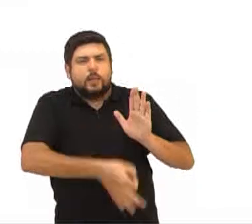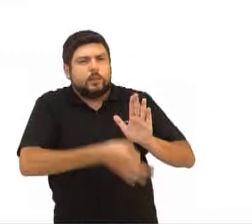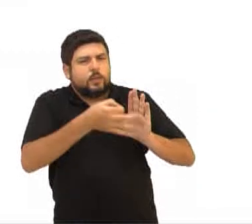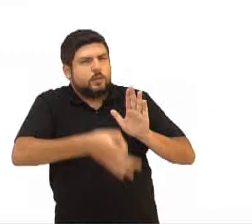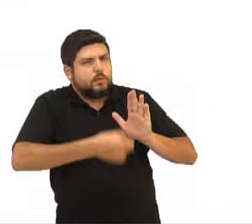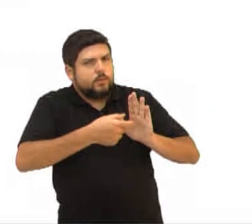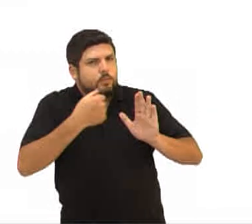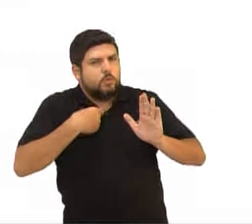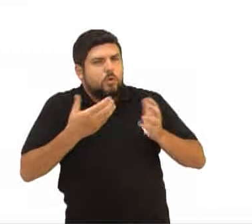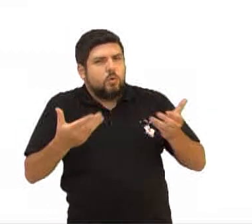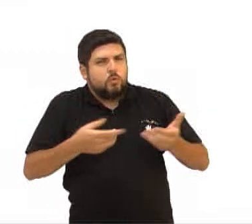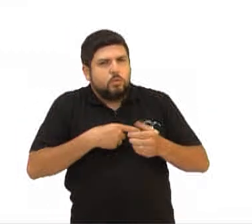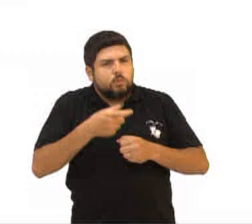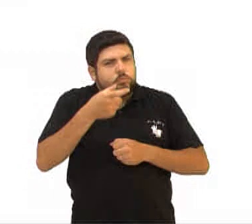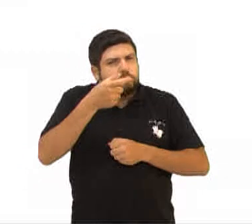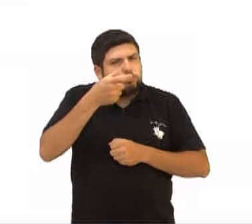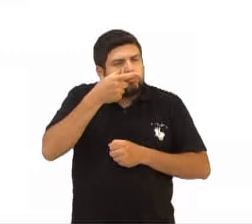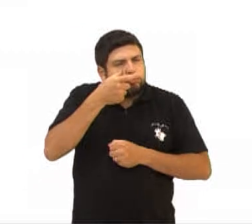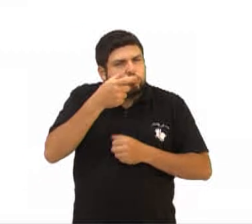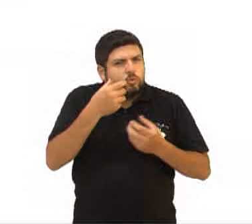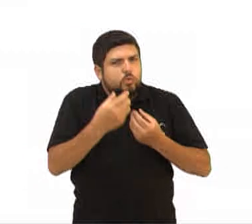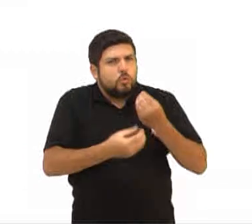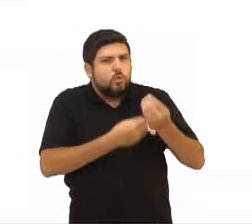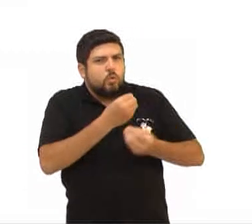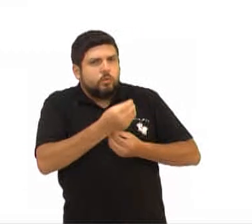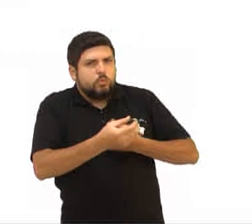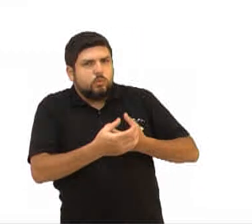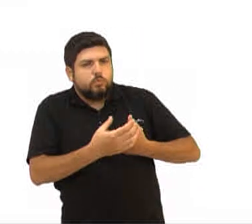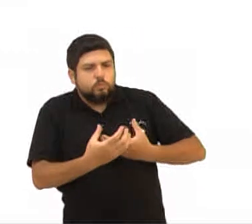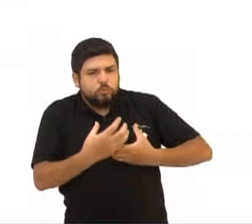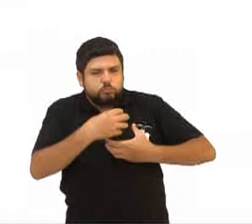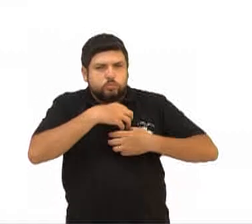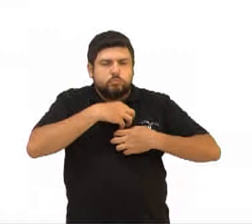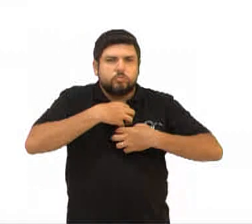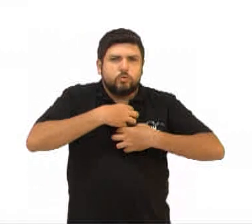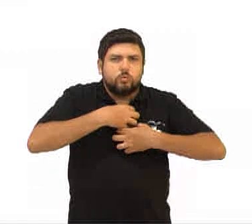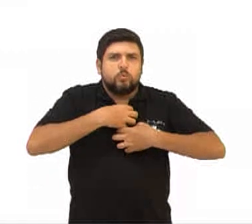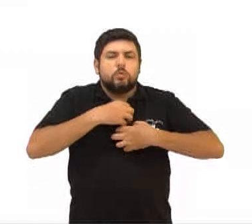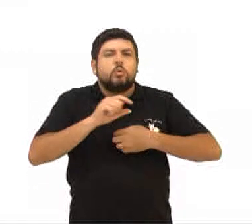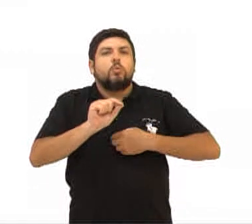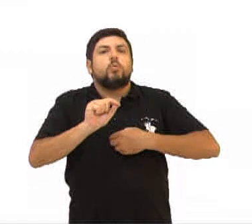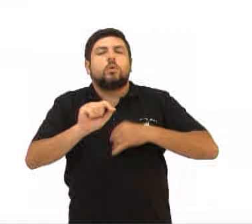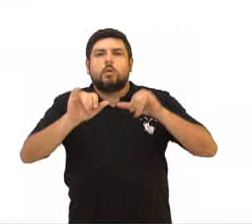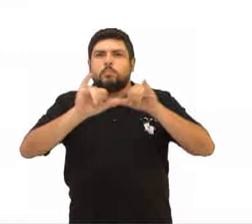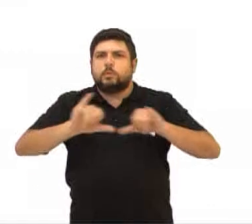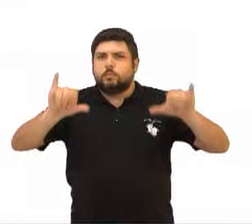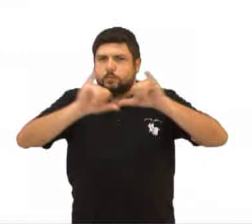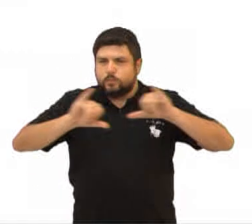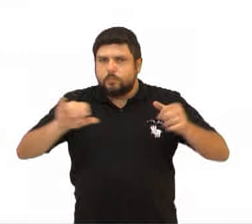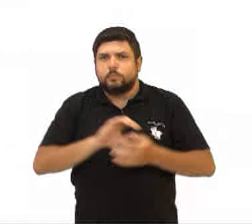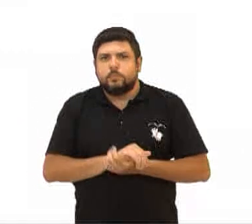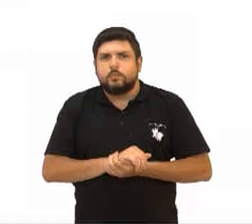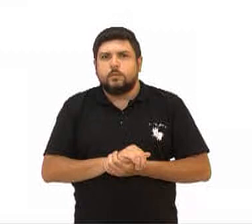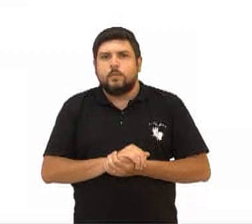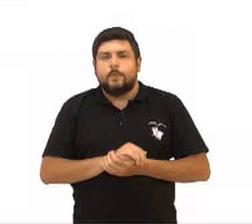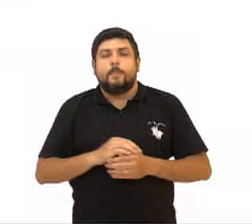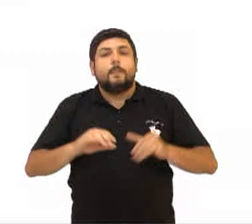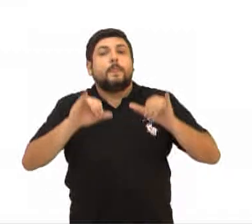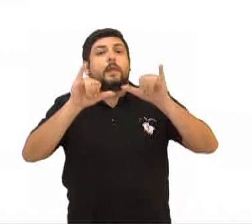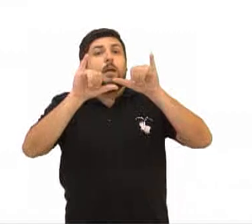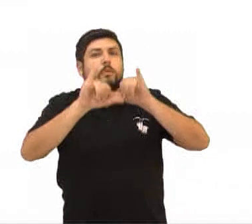essencial, o olhar mercantil que penetra no coração das coisas, chama-se propaganda. Esta arrasa o espaço livre